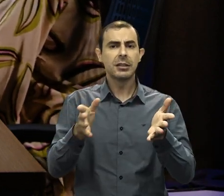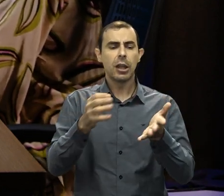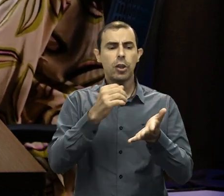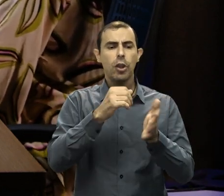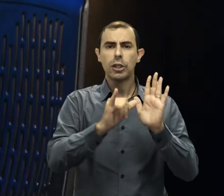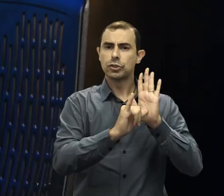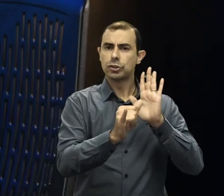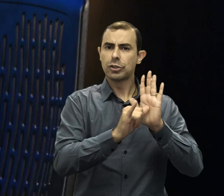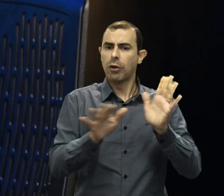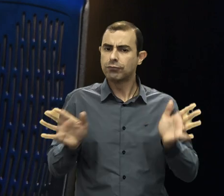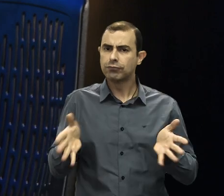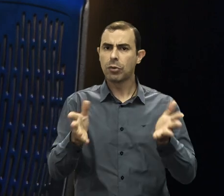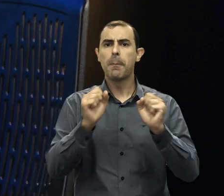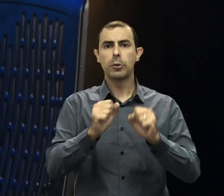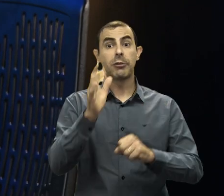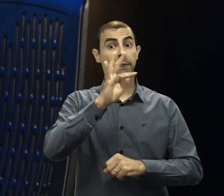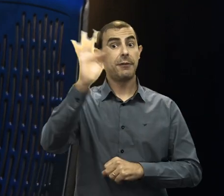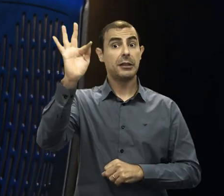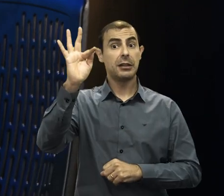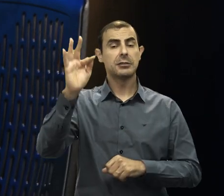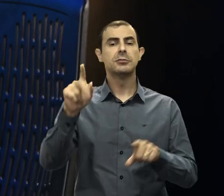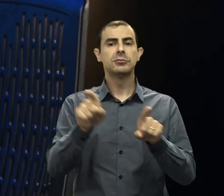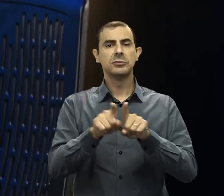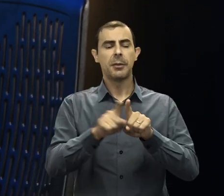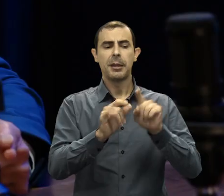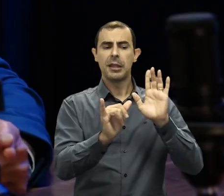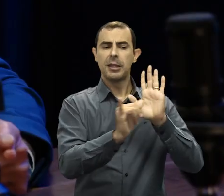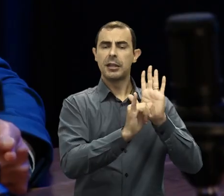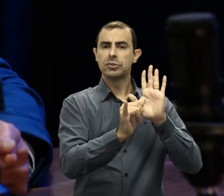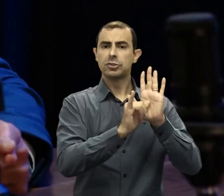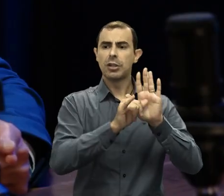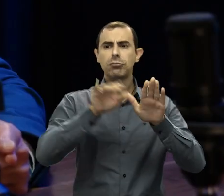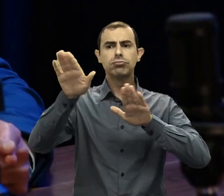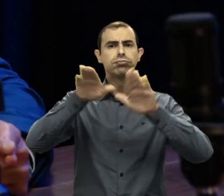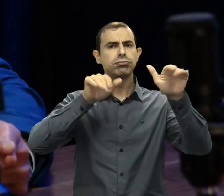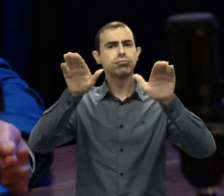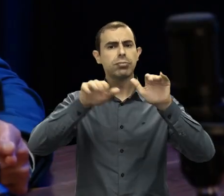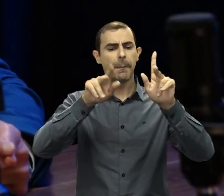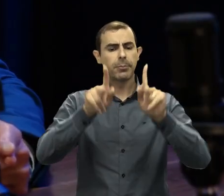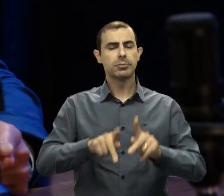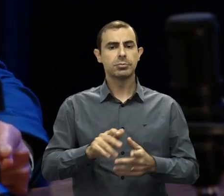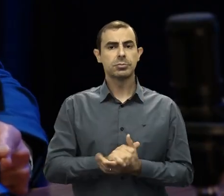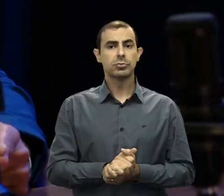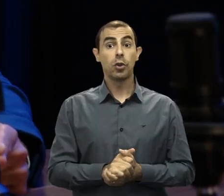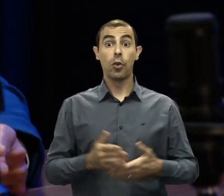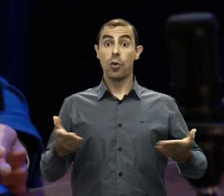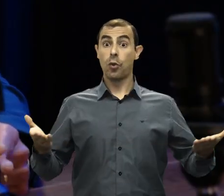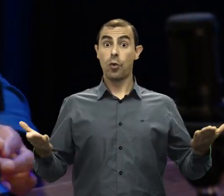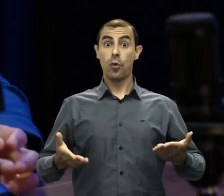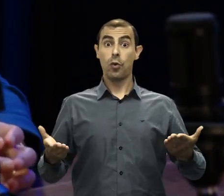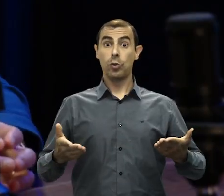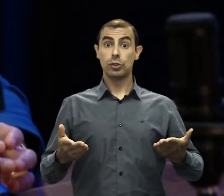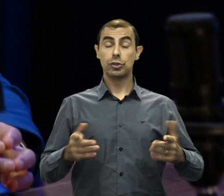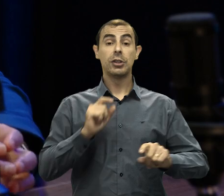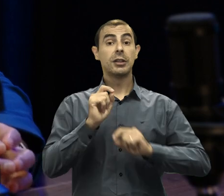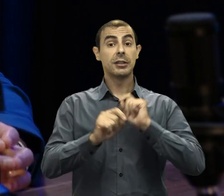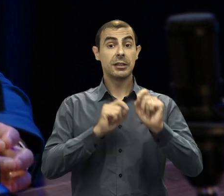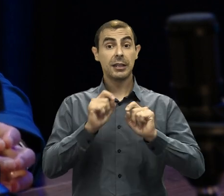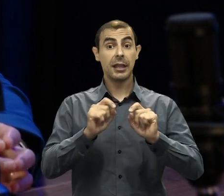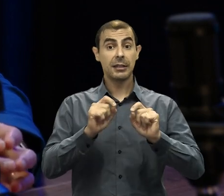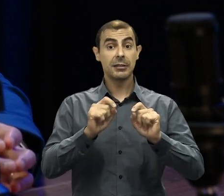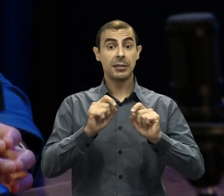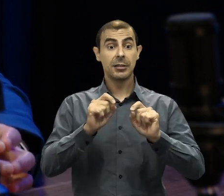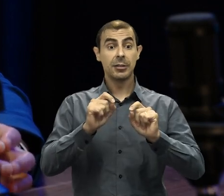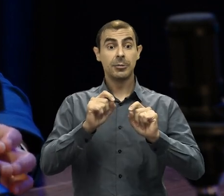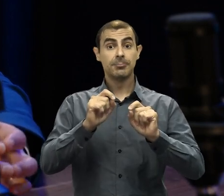fomento que podem ser feitos com as federações e com os editais de chamamento público. Então, hoje em dia, quem é de ponta no